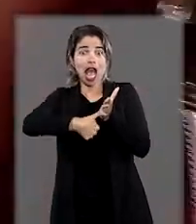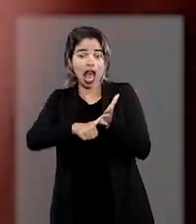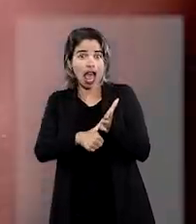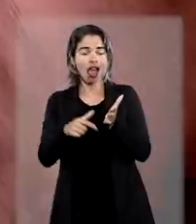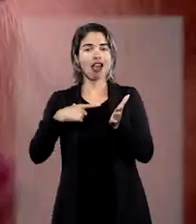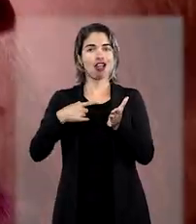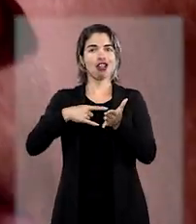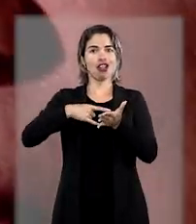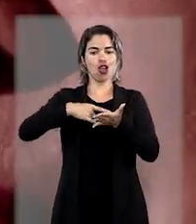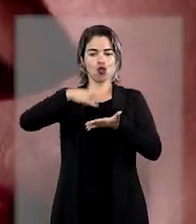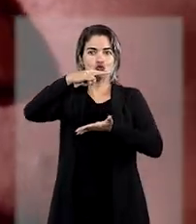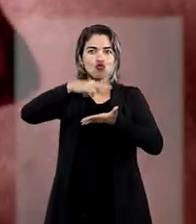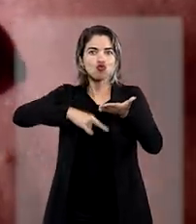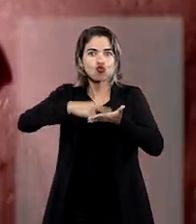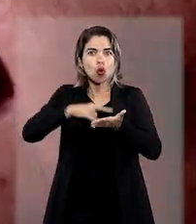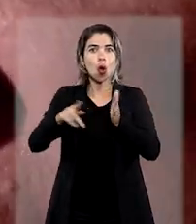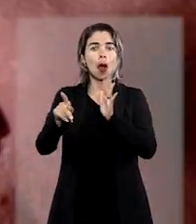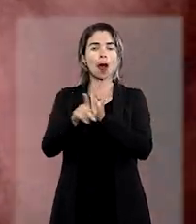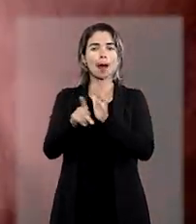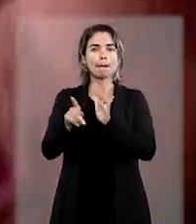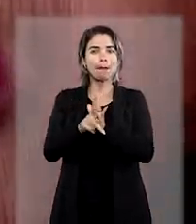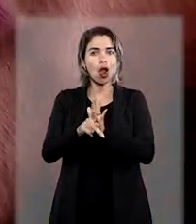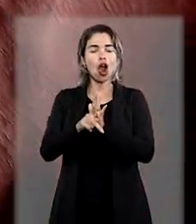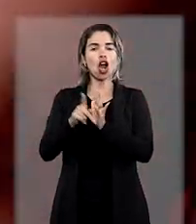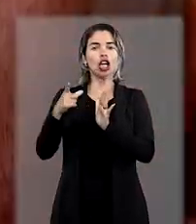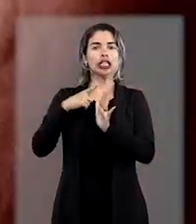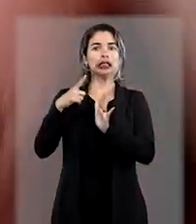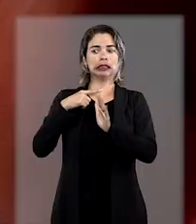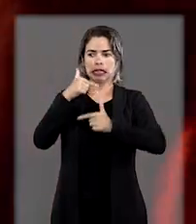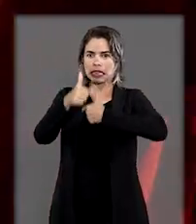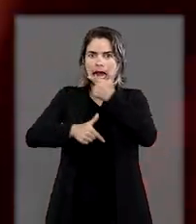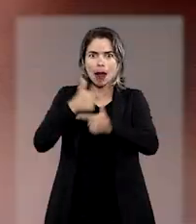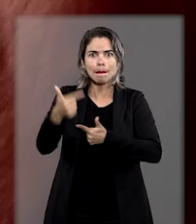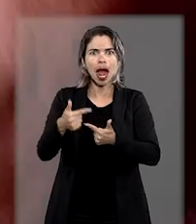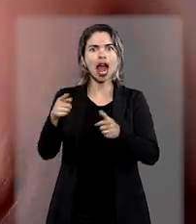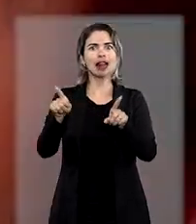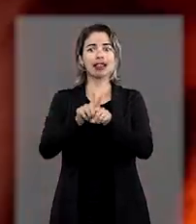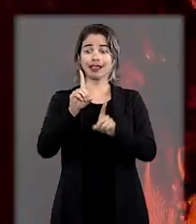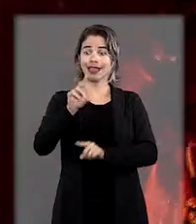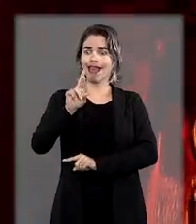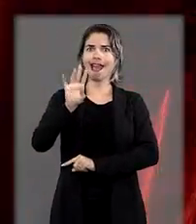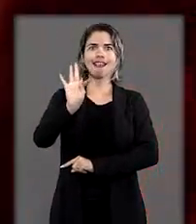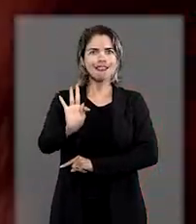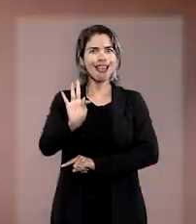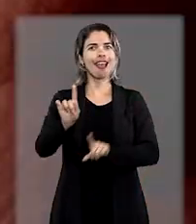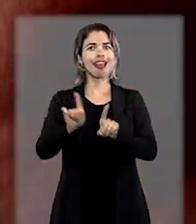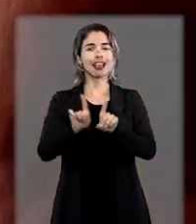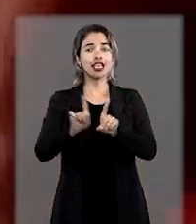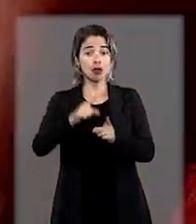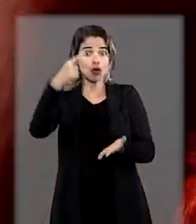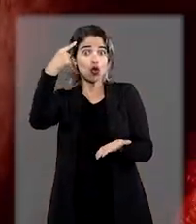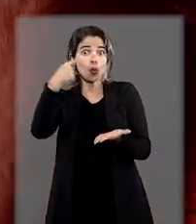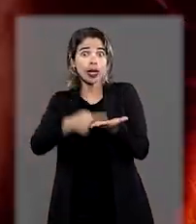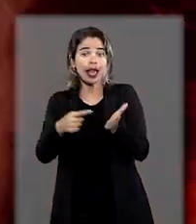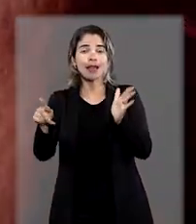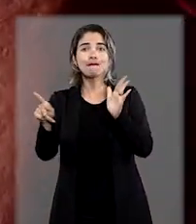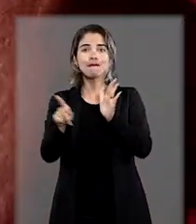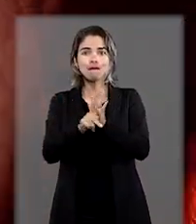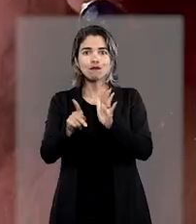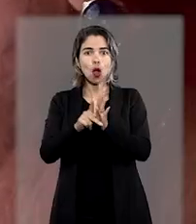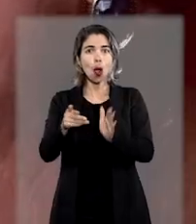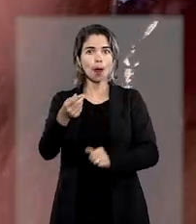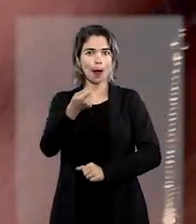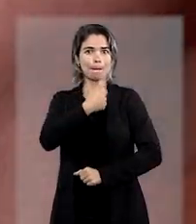RG eu mudei habilitação fui no ministério trabalho mude fui no marquei